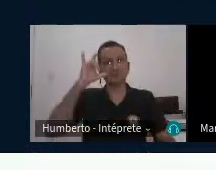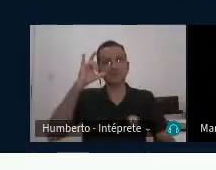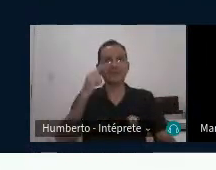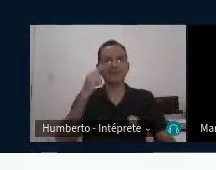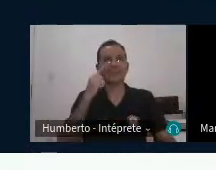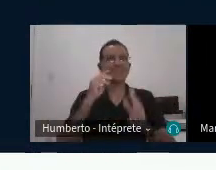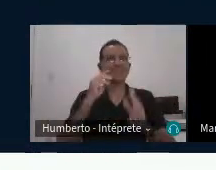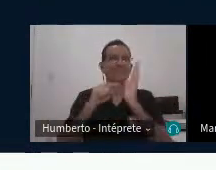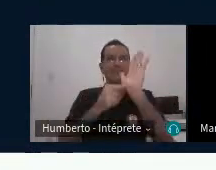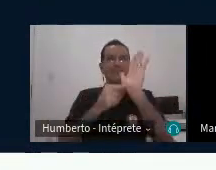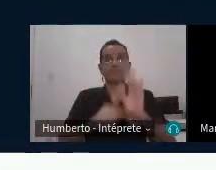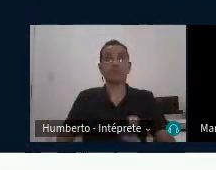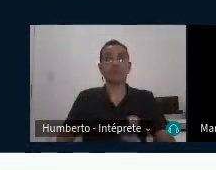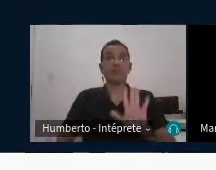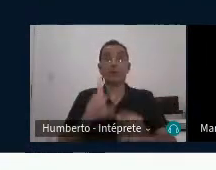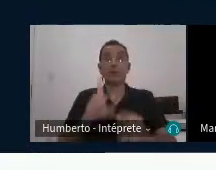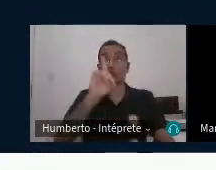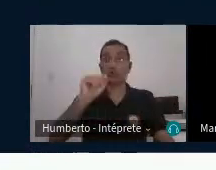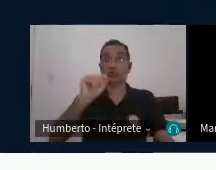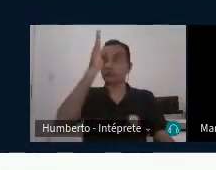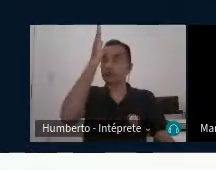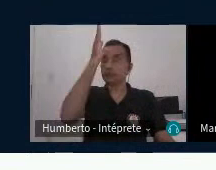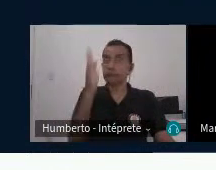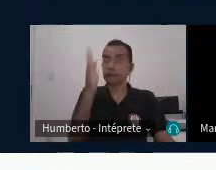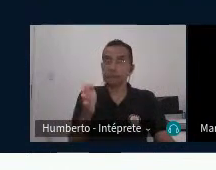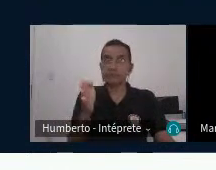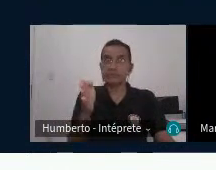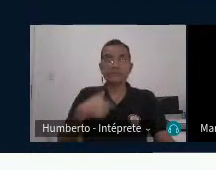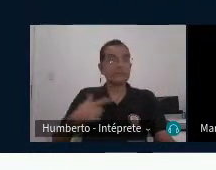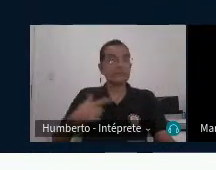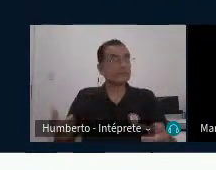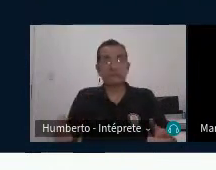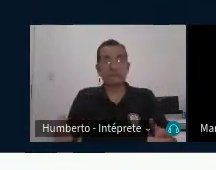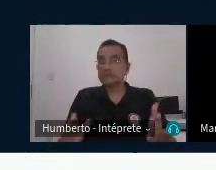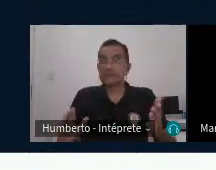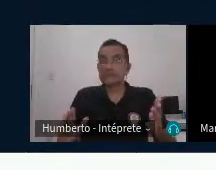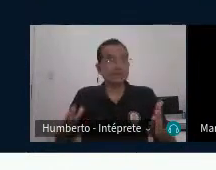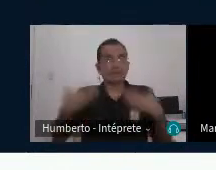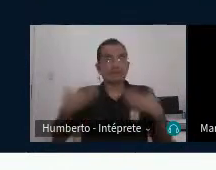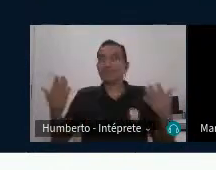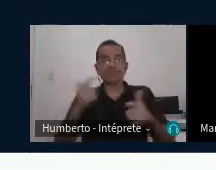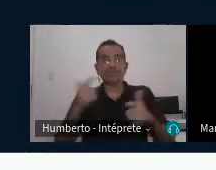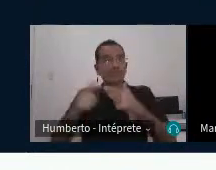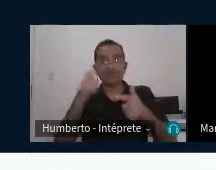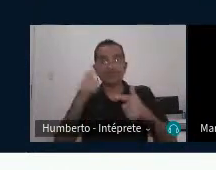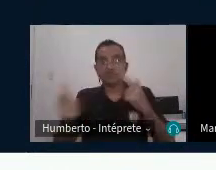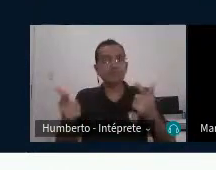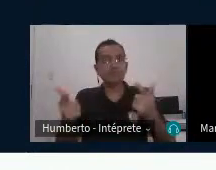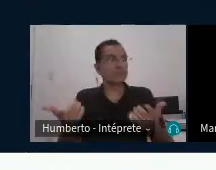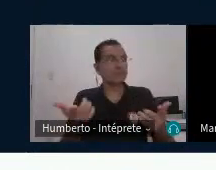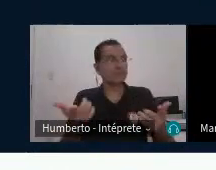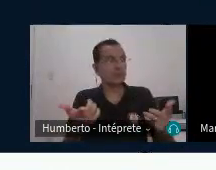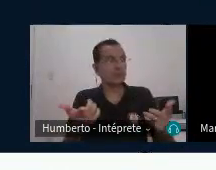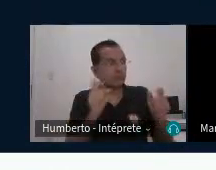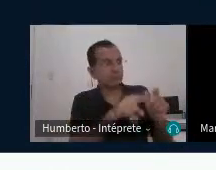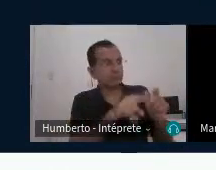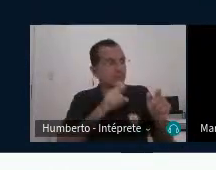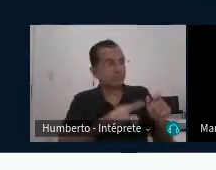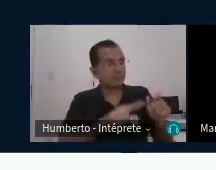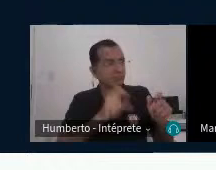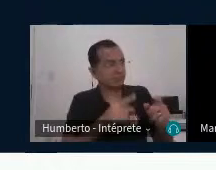aconteceu 2 problemas. No primeiro dia, a programação não funcionou. E no segundo